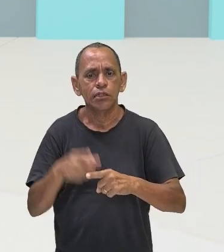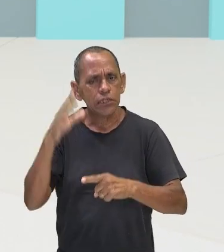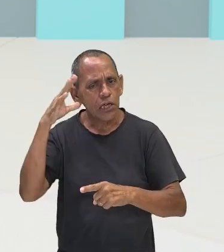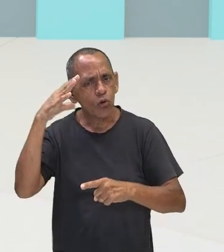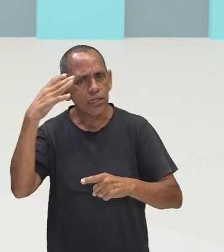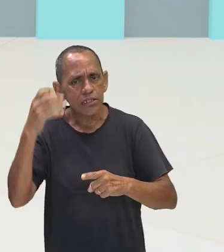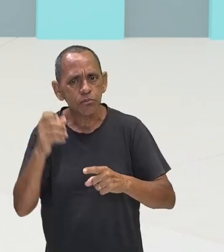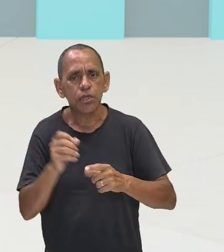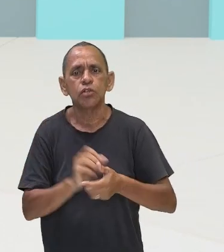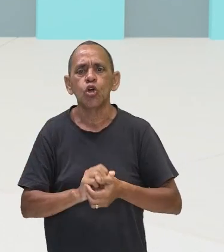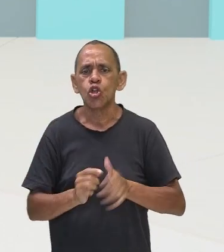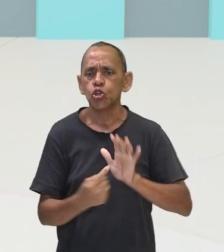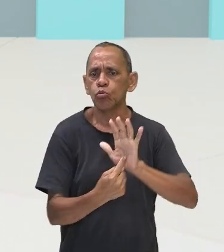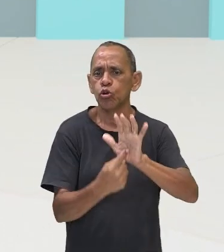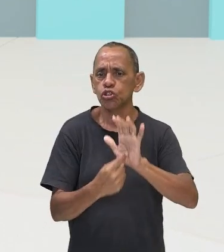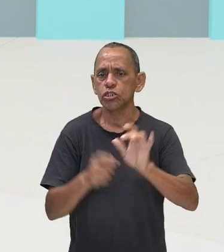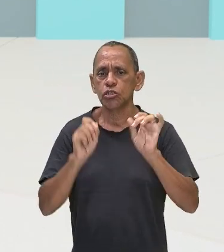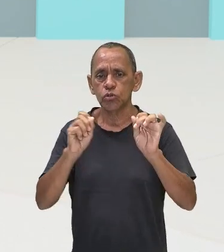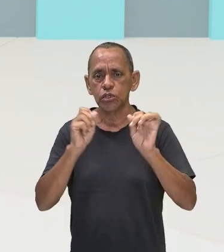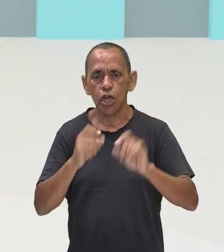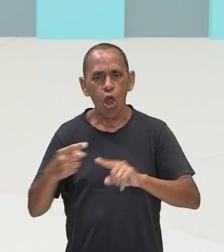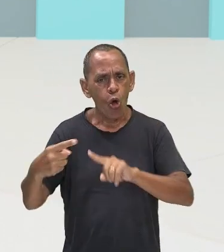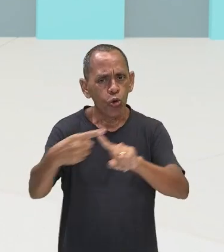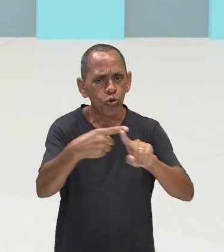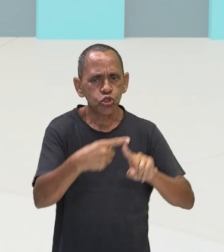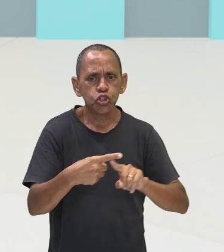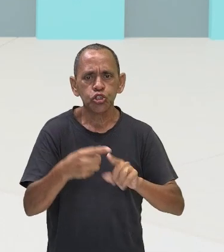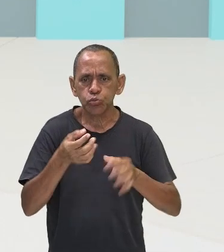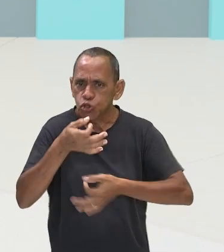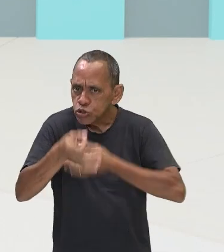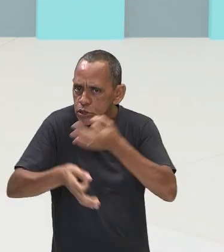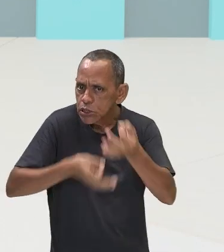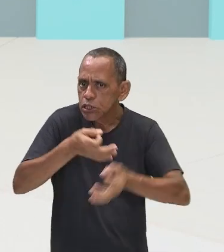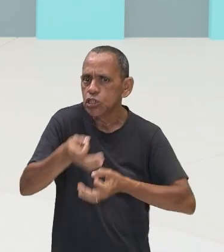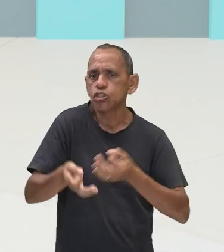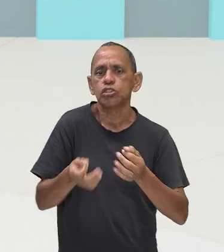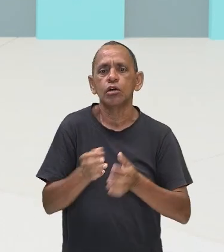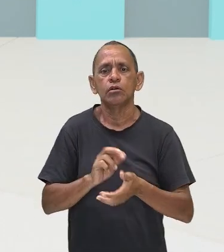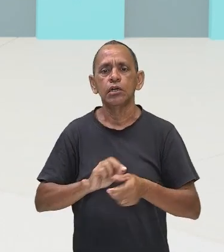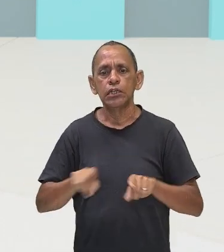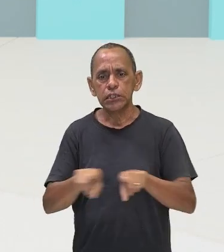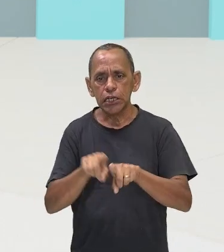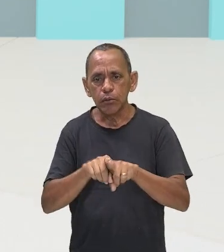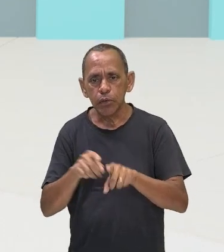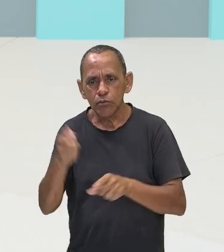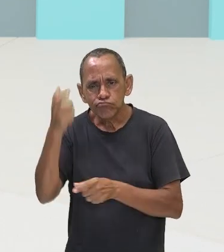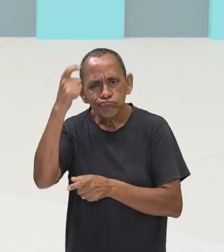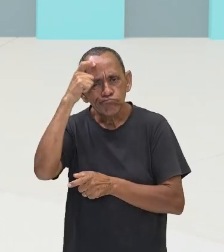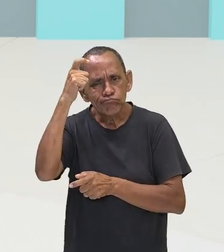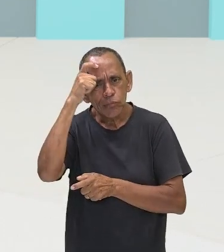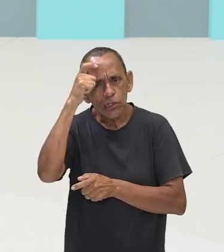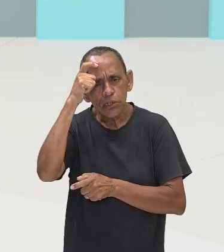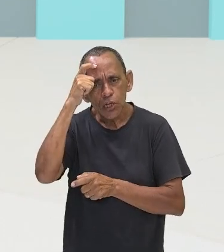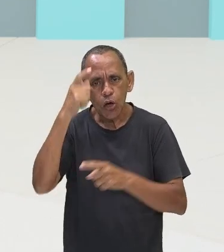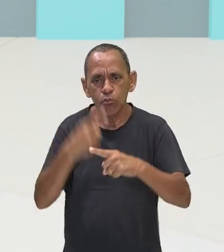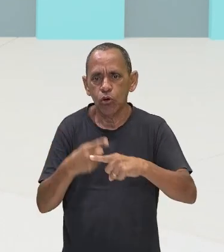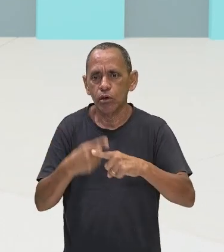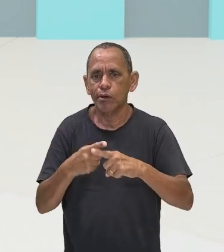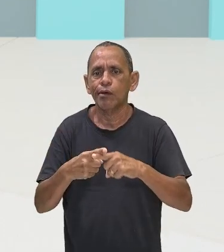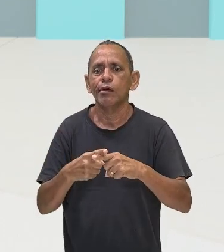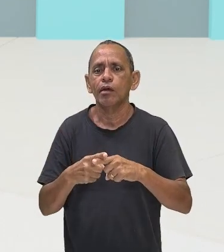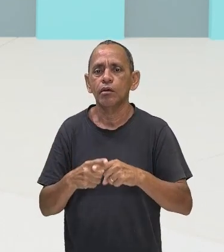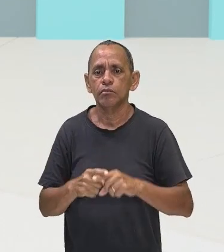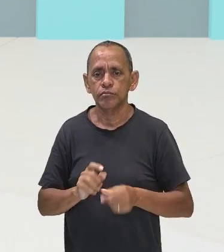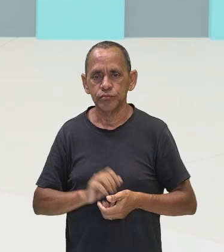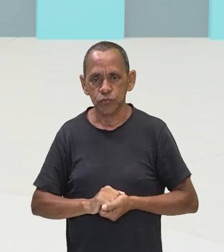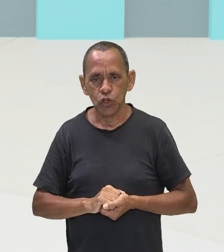estou trazendo um motivo, estou trazendo uma razão. Então, é esse porquê, essa causa trouxe